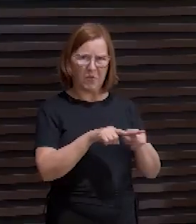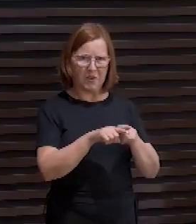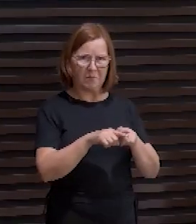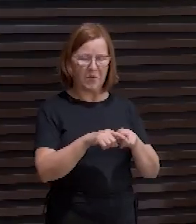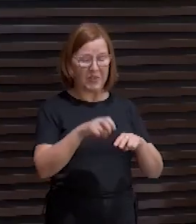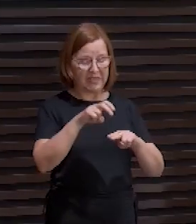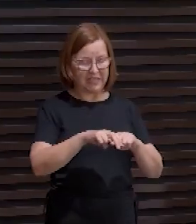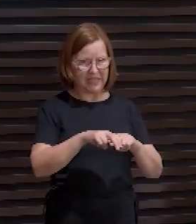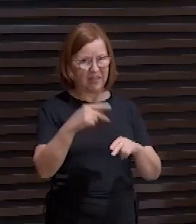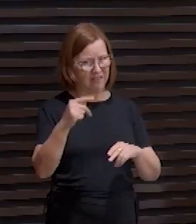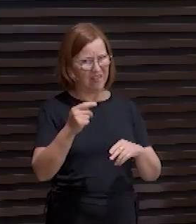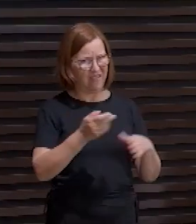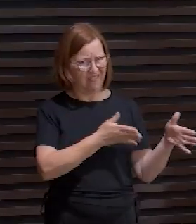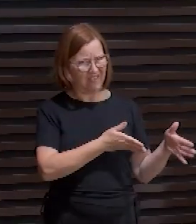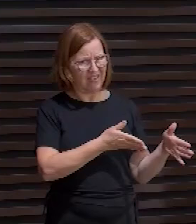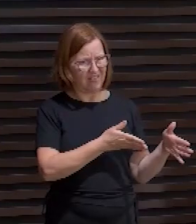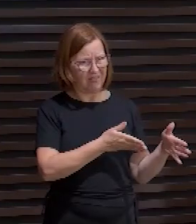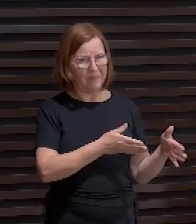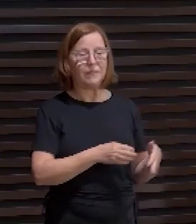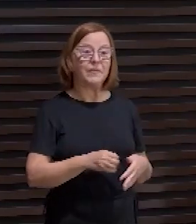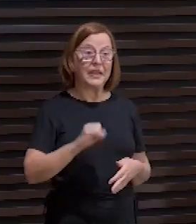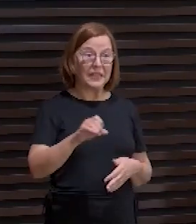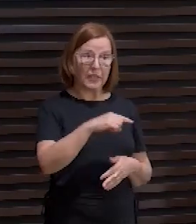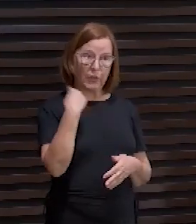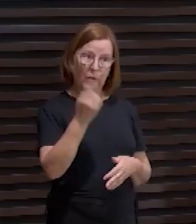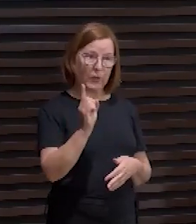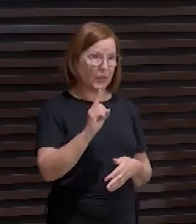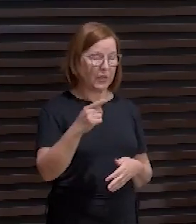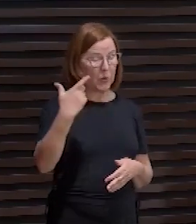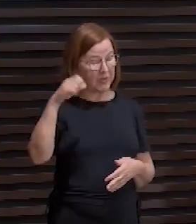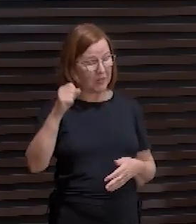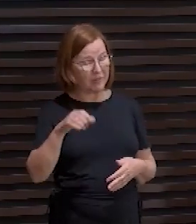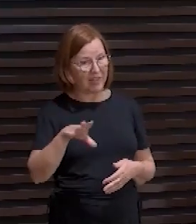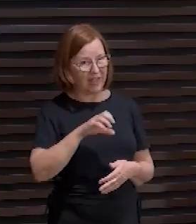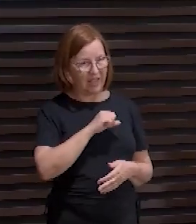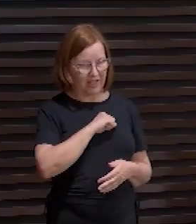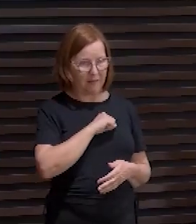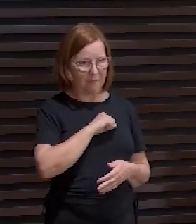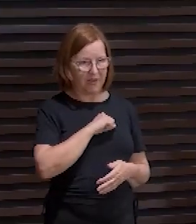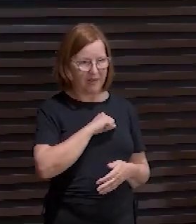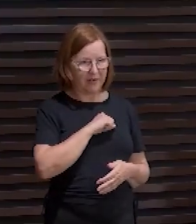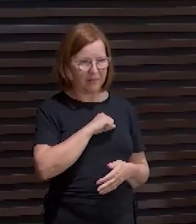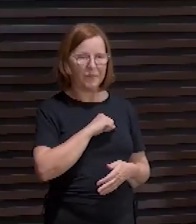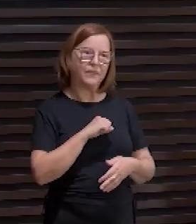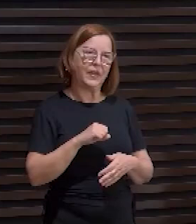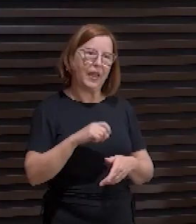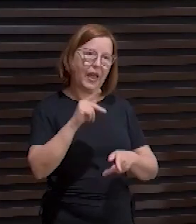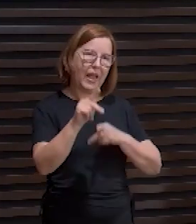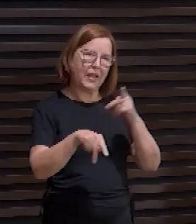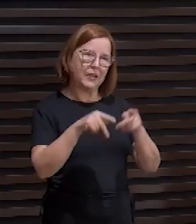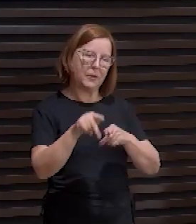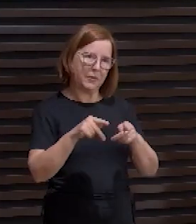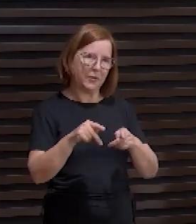Se nós não conseguirmos amar, queridos, aqueles que têm tudo em comum conosco, Aqueles que foram